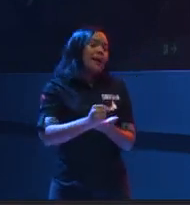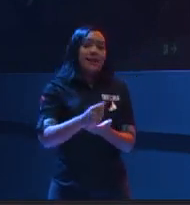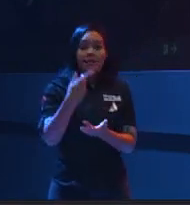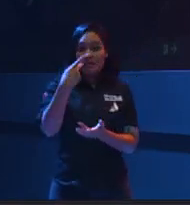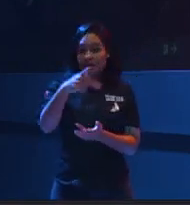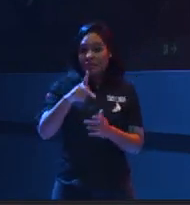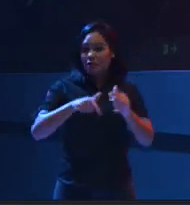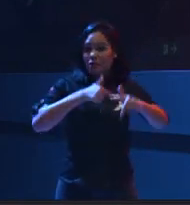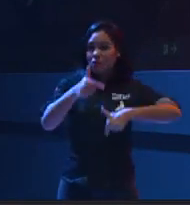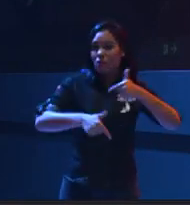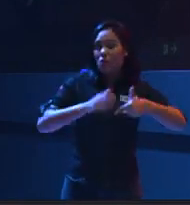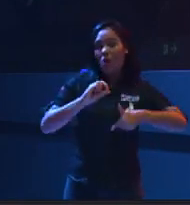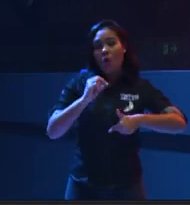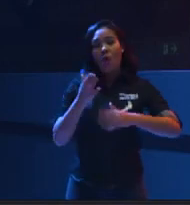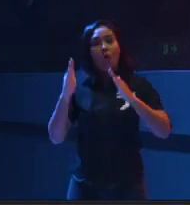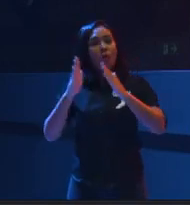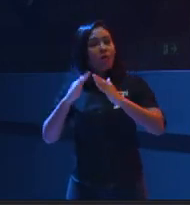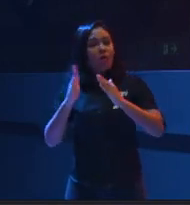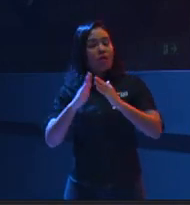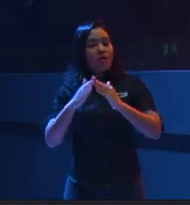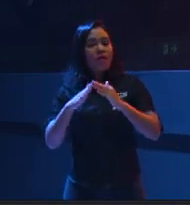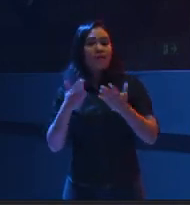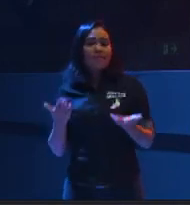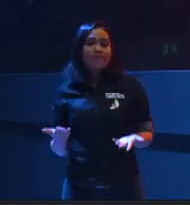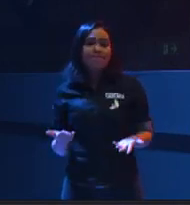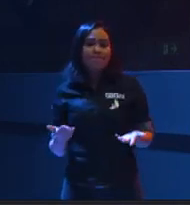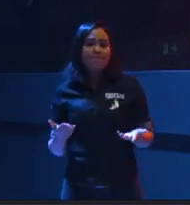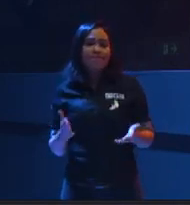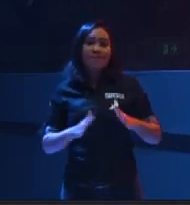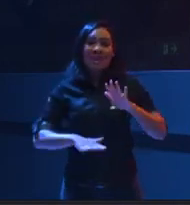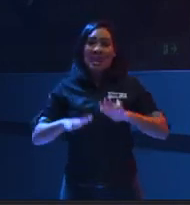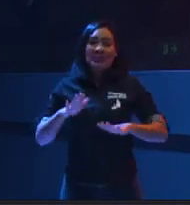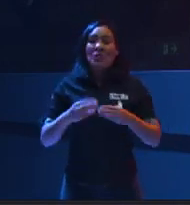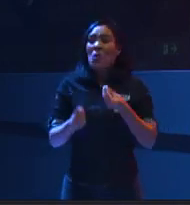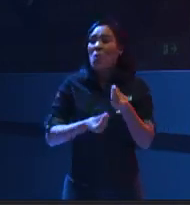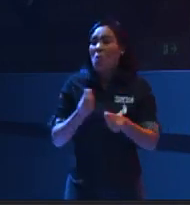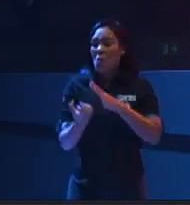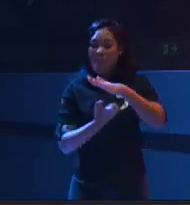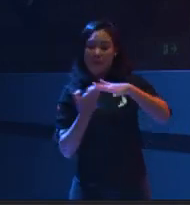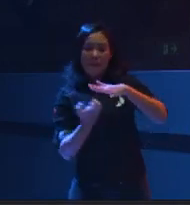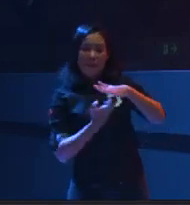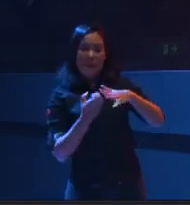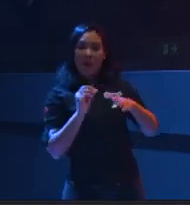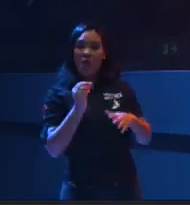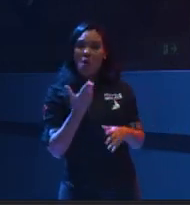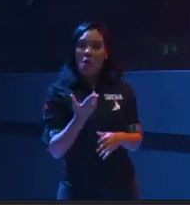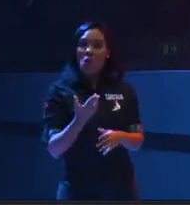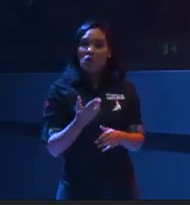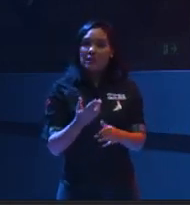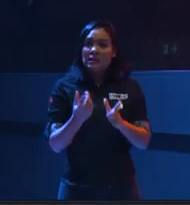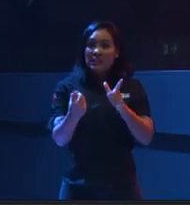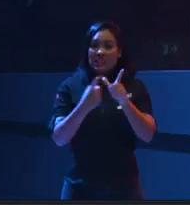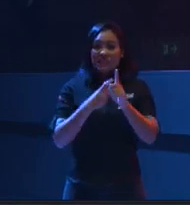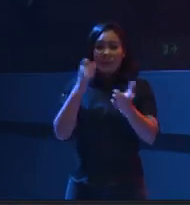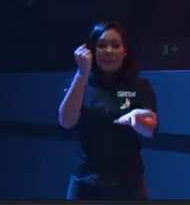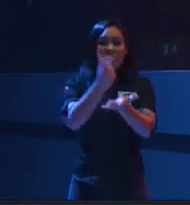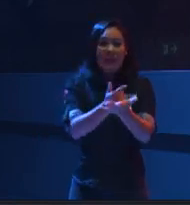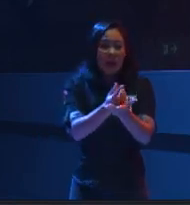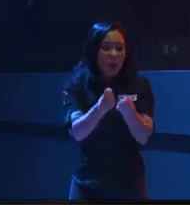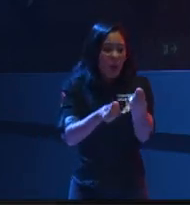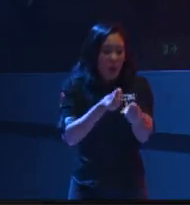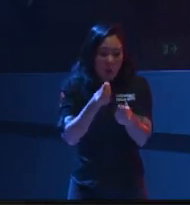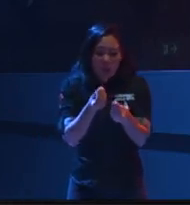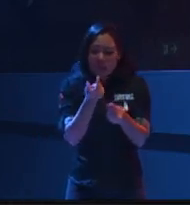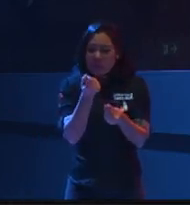aquilo que parecem solução para o teu trabalho aquilo que parecem solução para uma conta que você tem que pagar